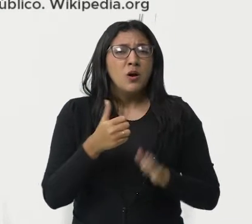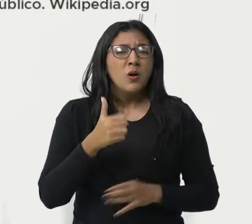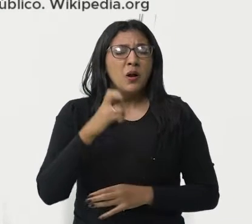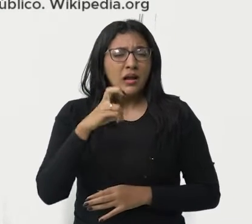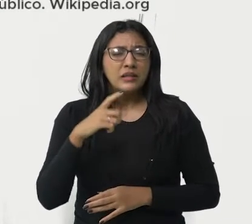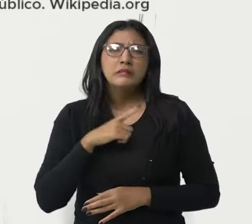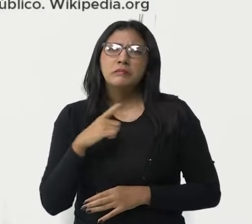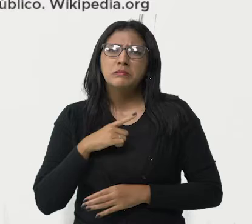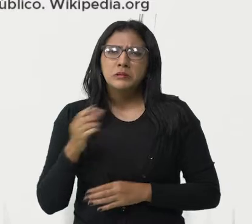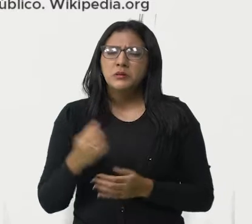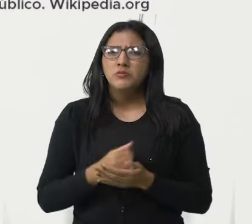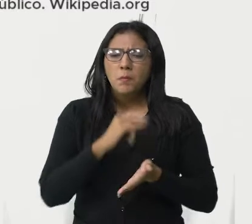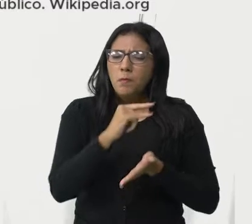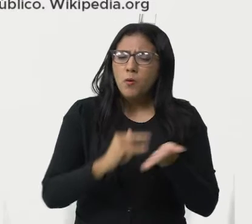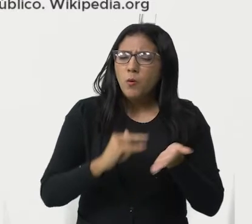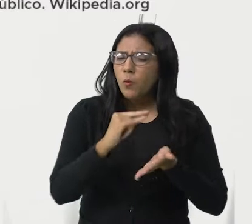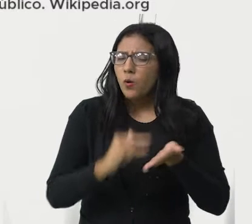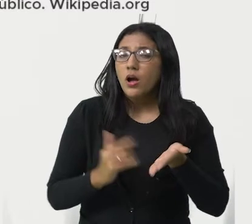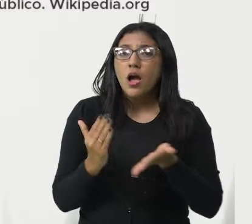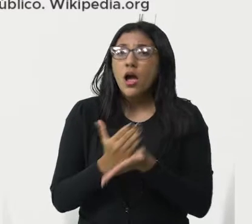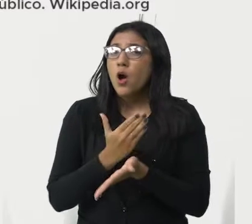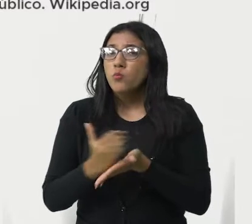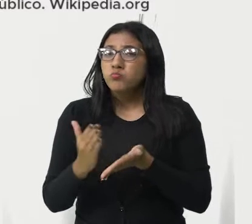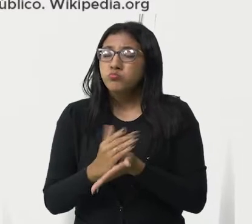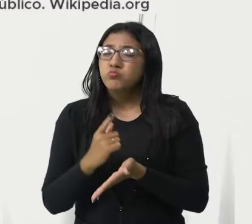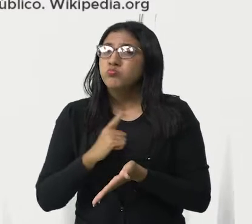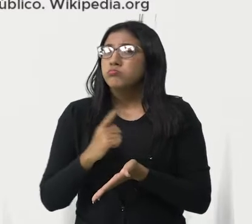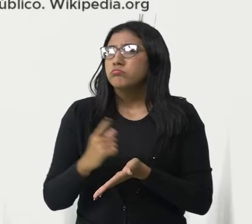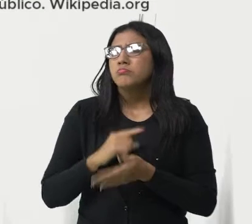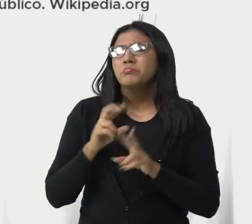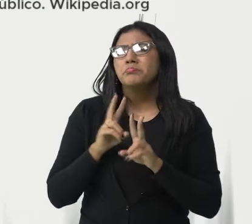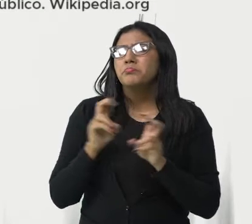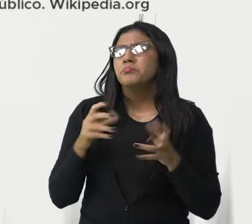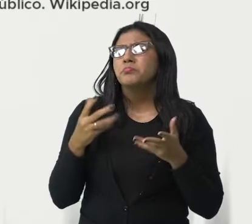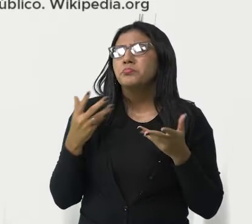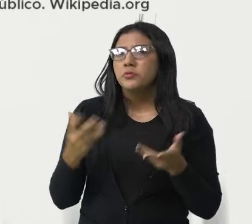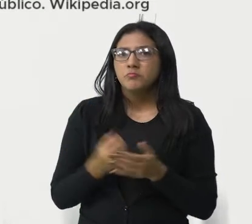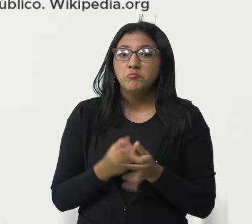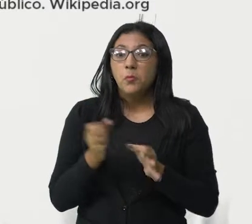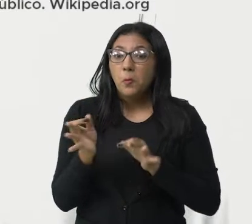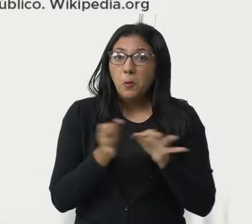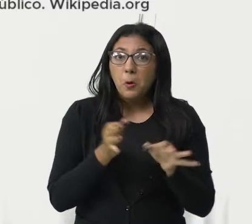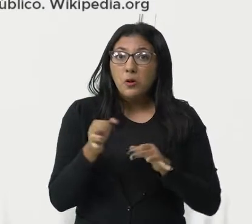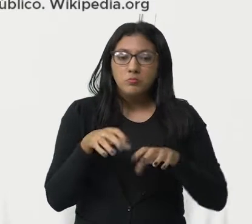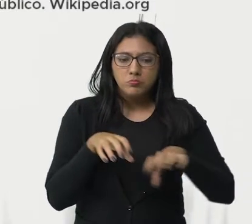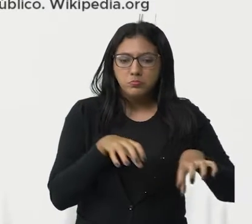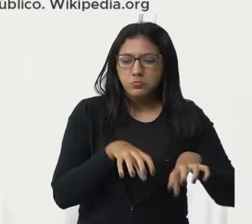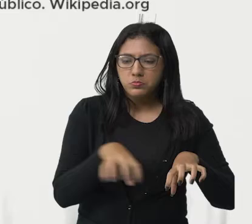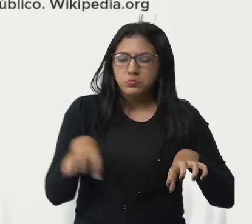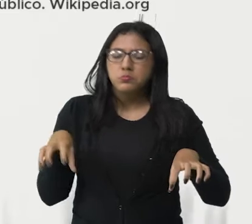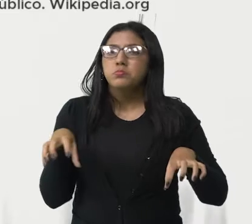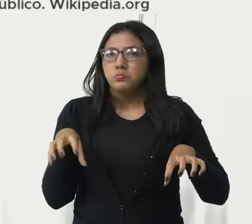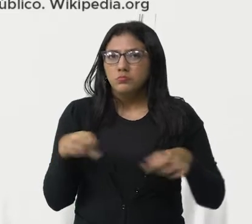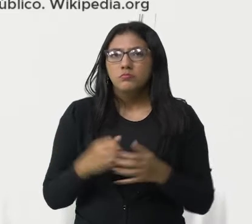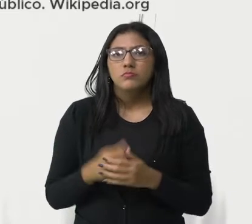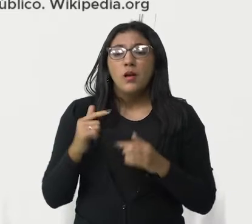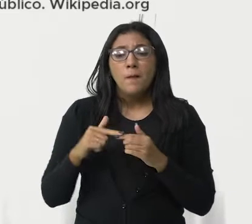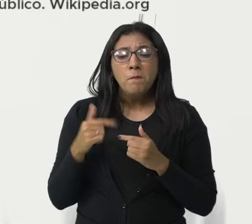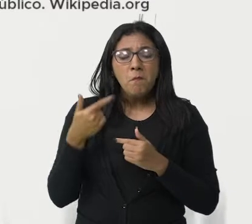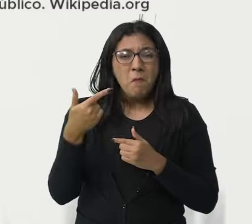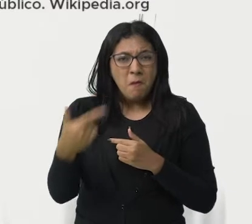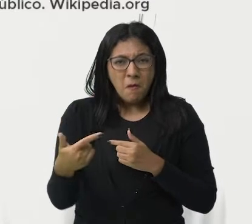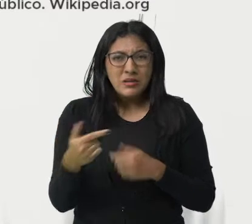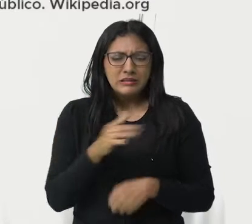a estabelecer tratados para ocorrer o quê? A divisão do território. E, posteriormente,